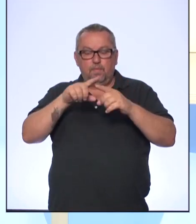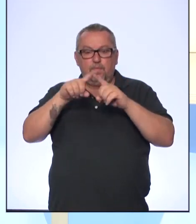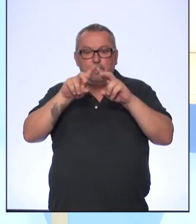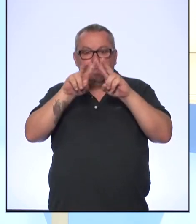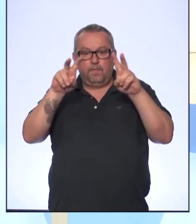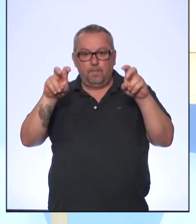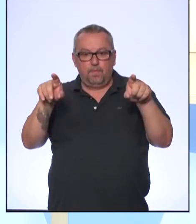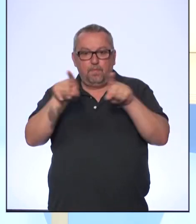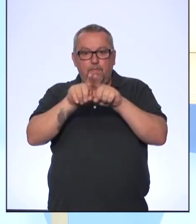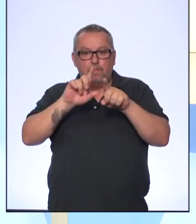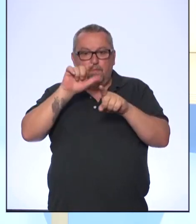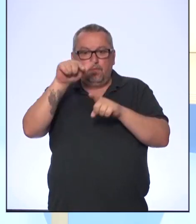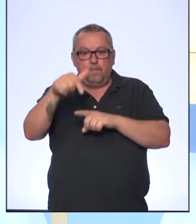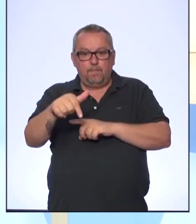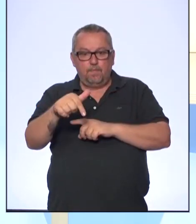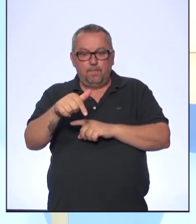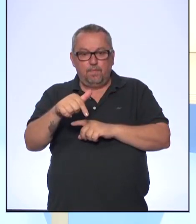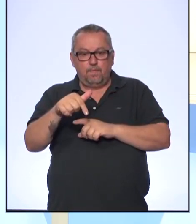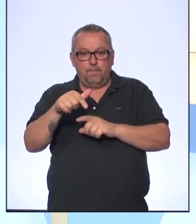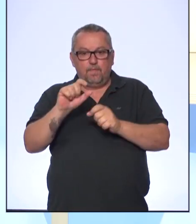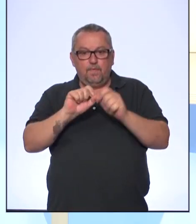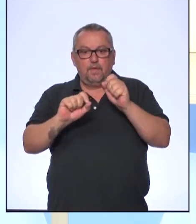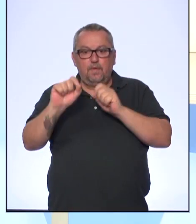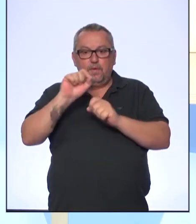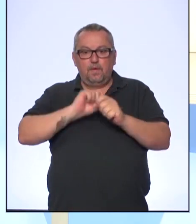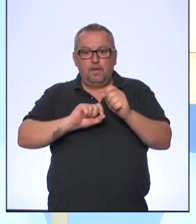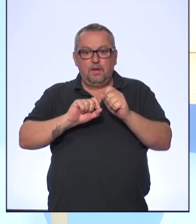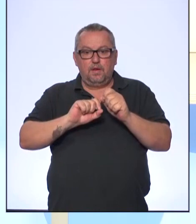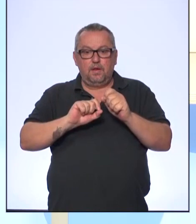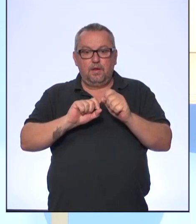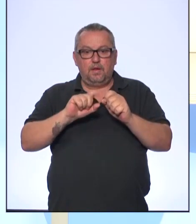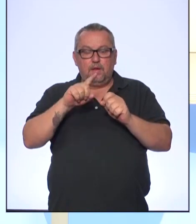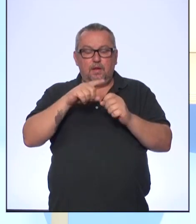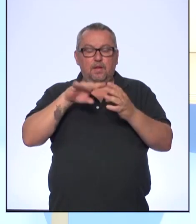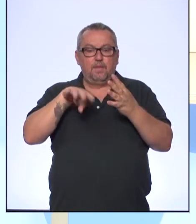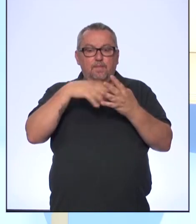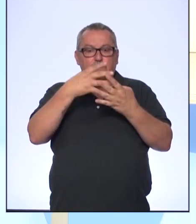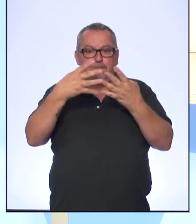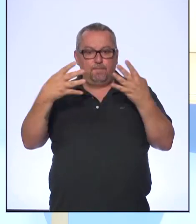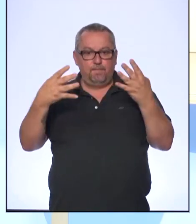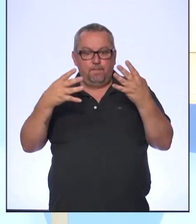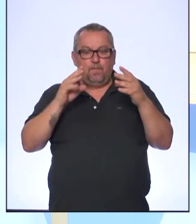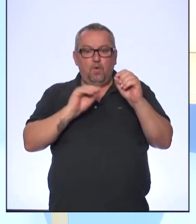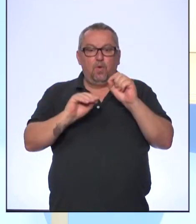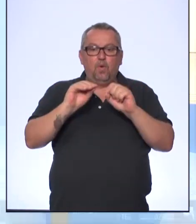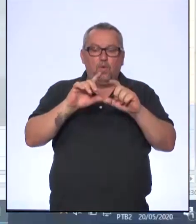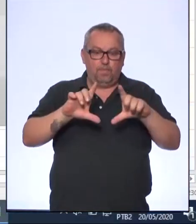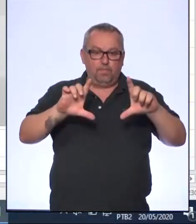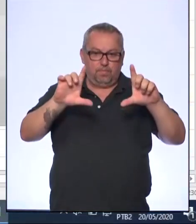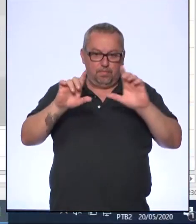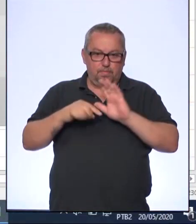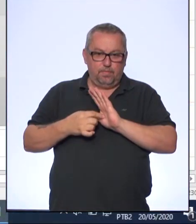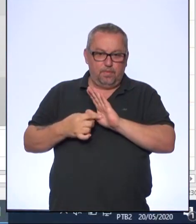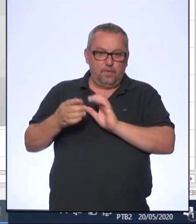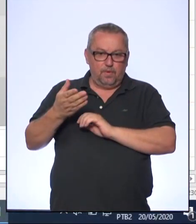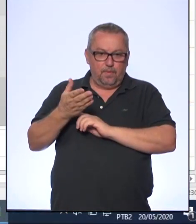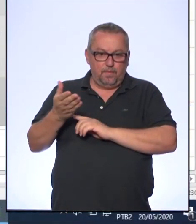termos e, posteriormente, a construção, né, no caso, desse gráfico. Então, coloca na tela para mim, por